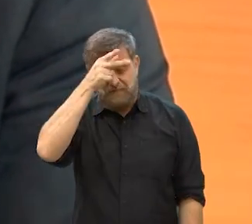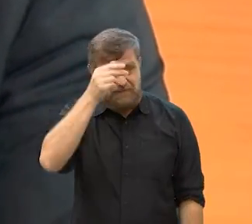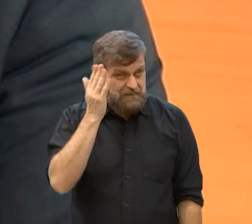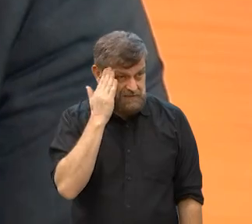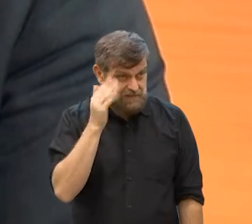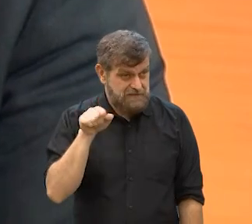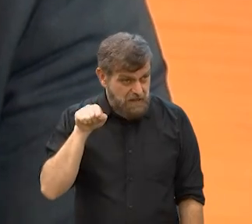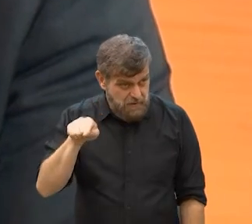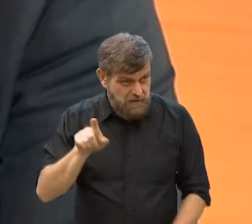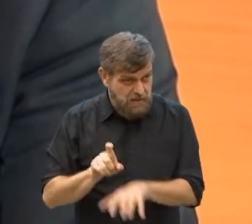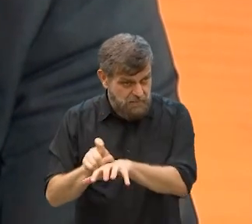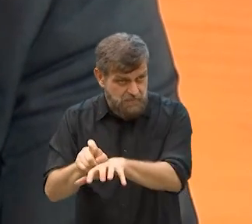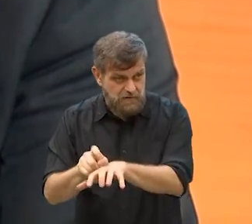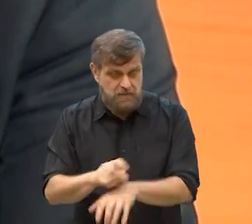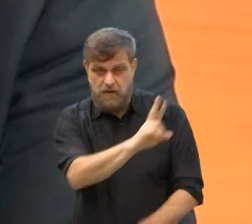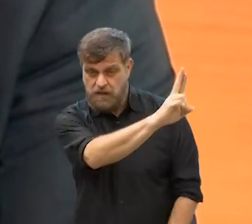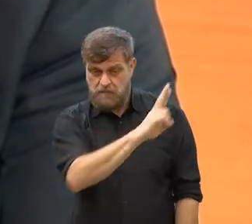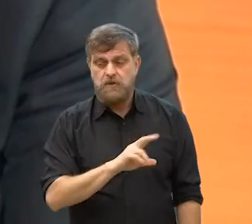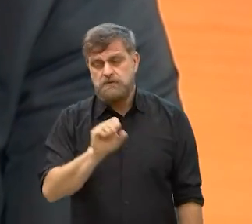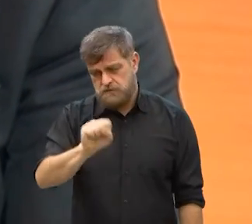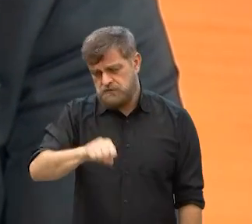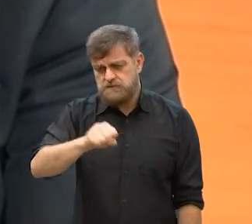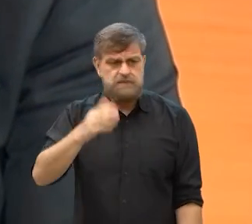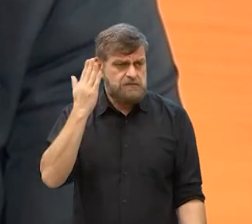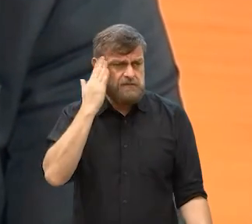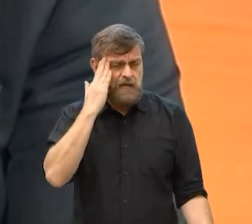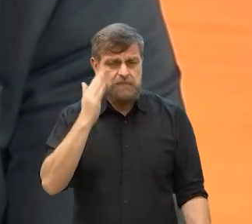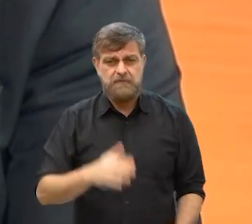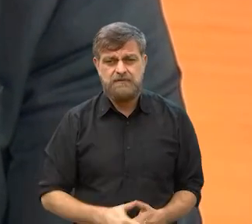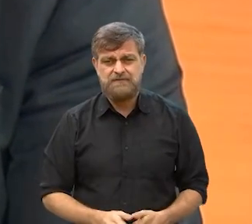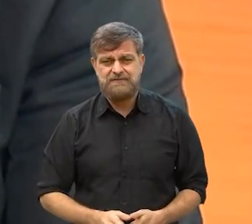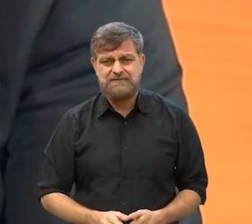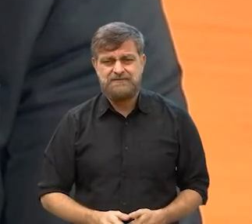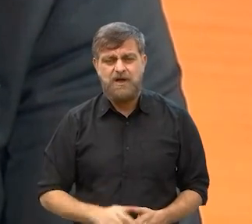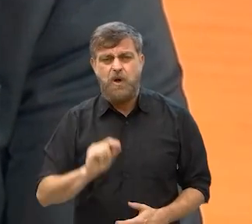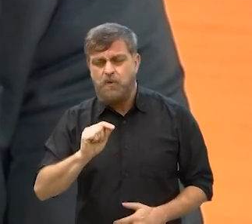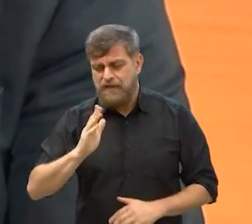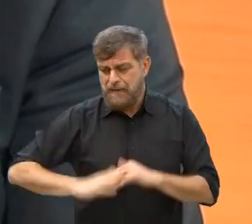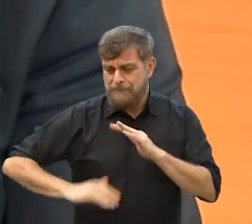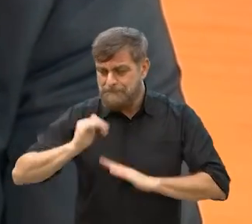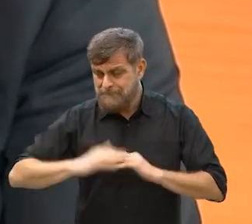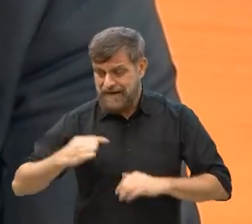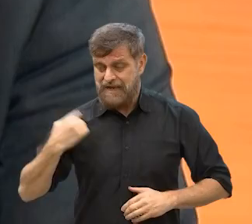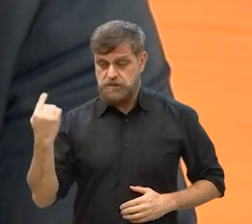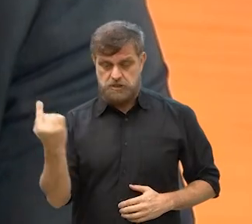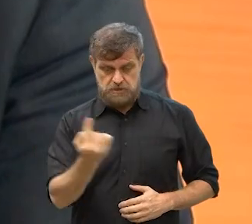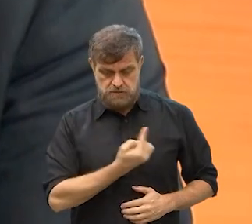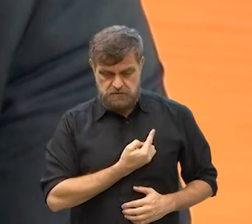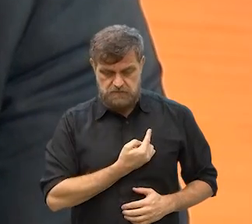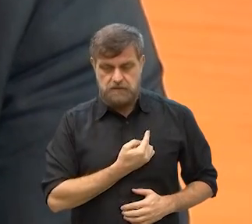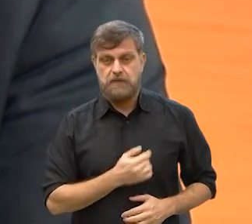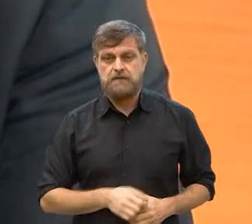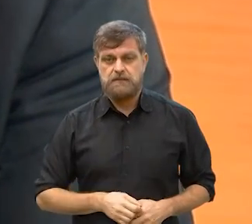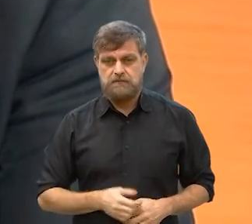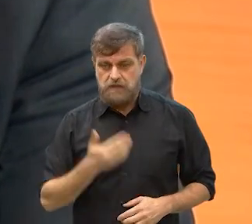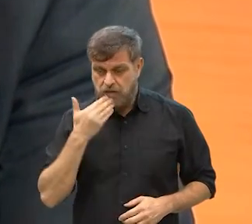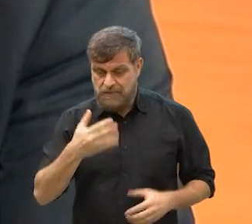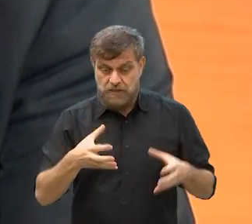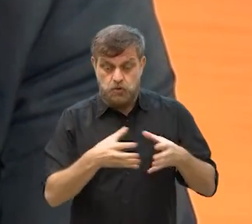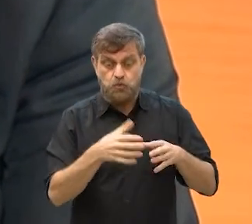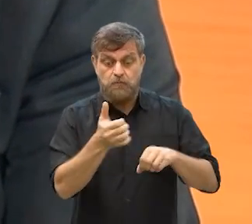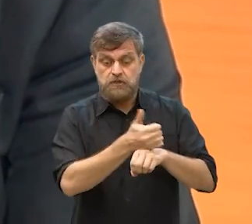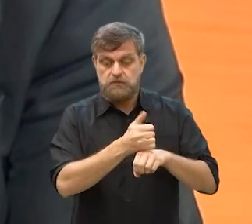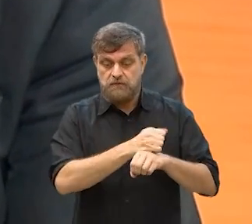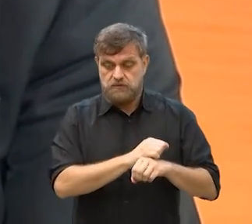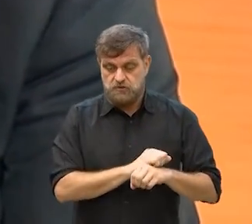sabe. Certamente a resposta seria sim. Tá, mas o que nós vamos fazer? Então aí nós indicamos a